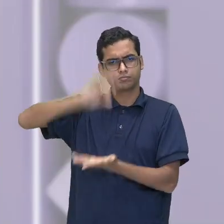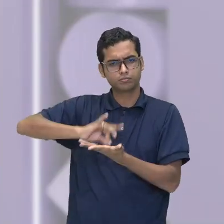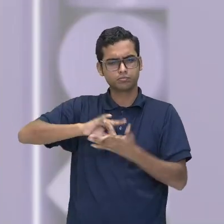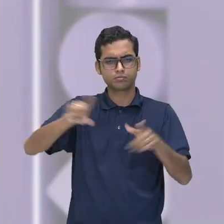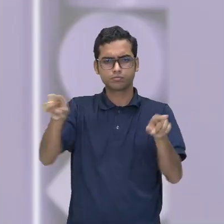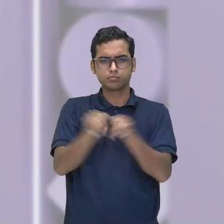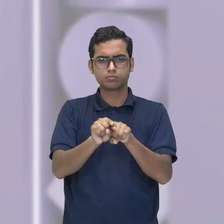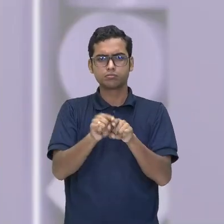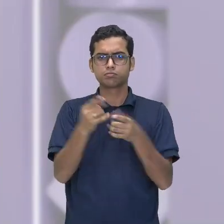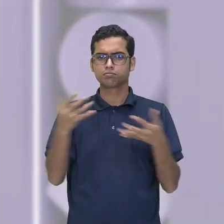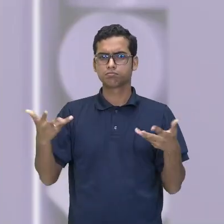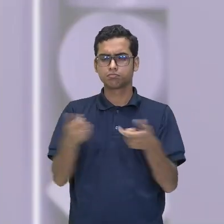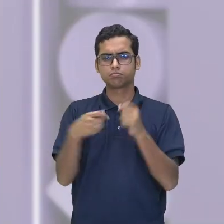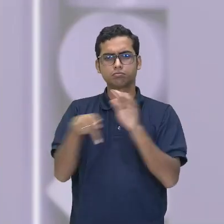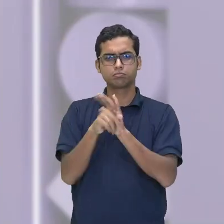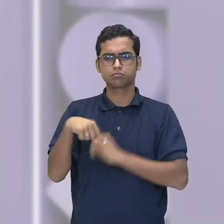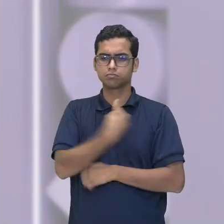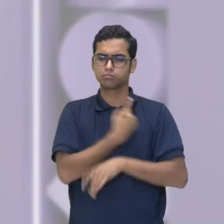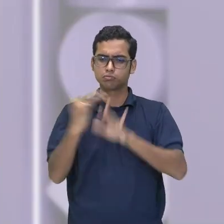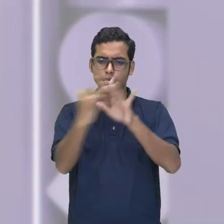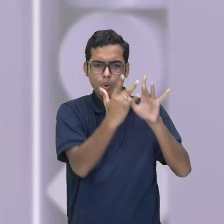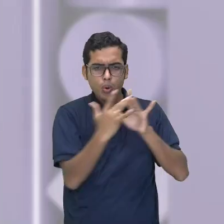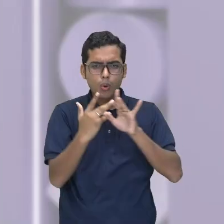forma, enriquece a nossa convivência e